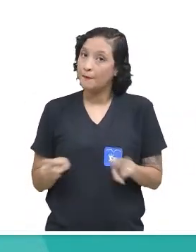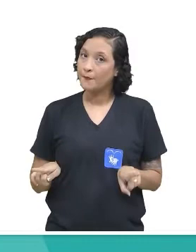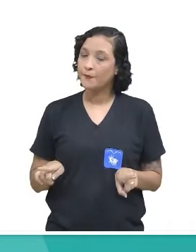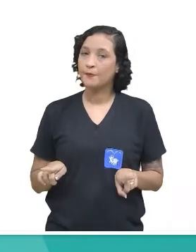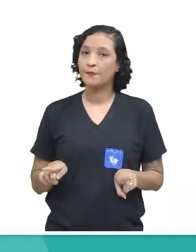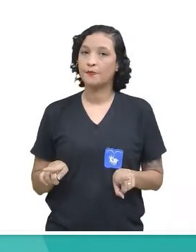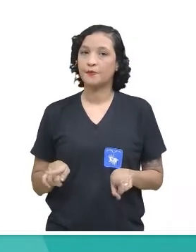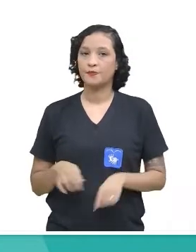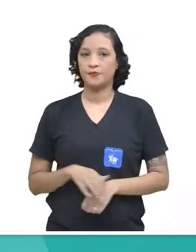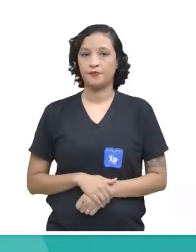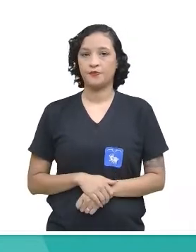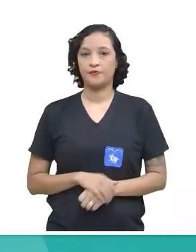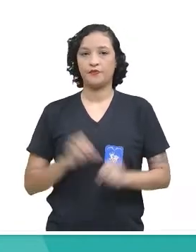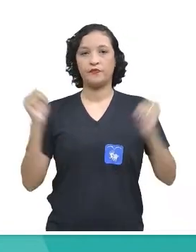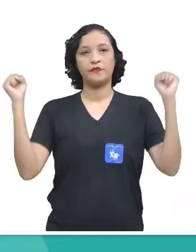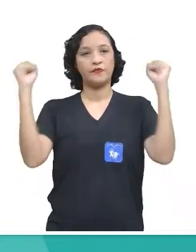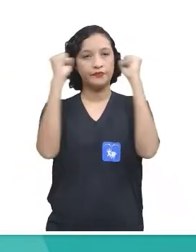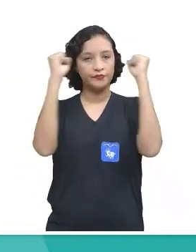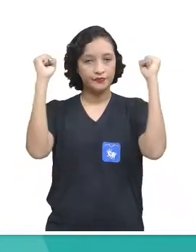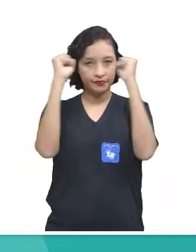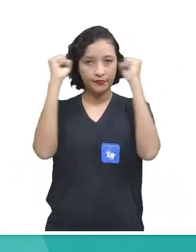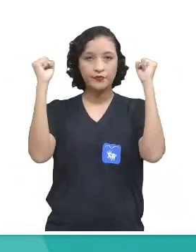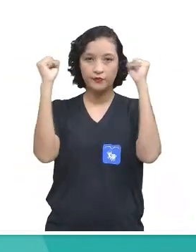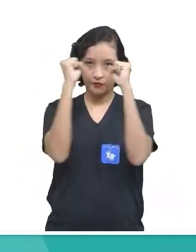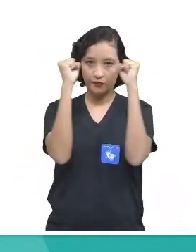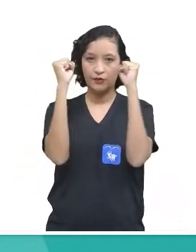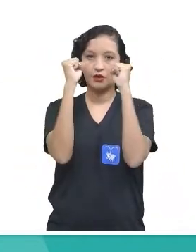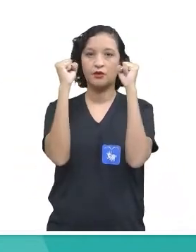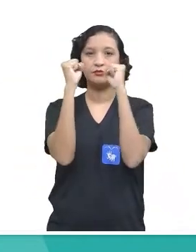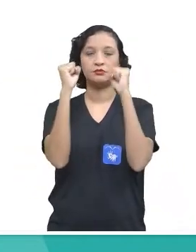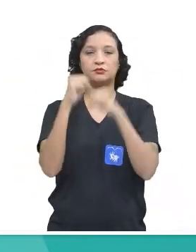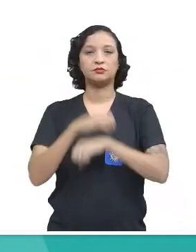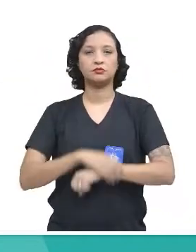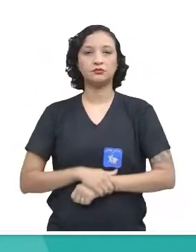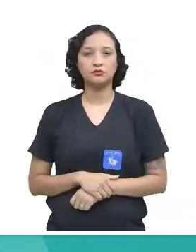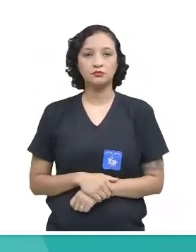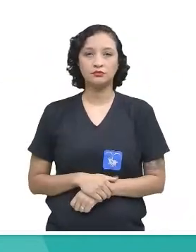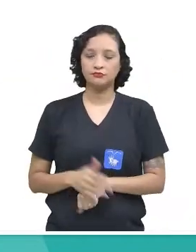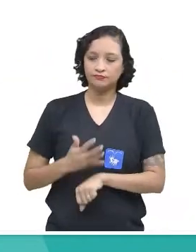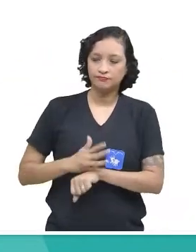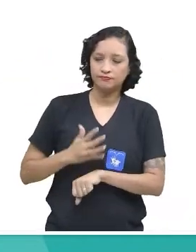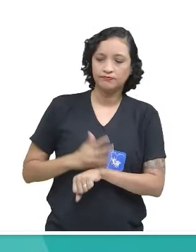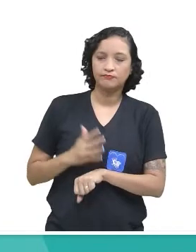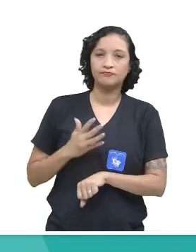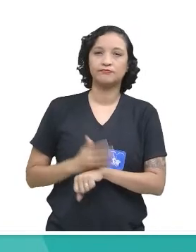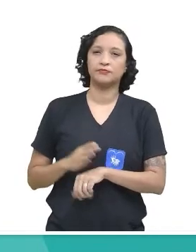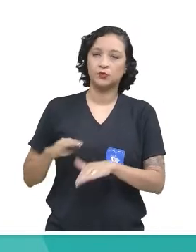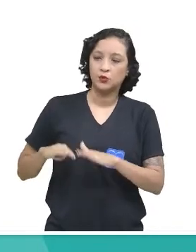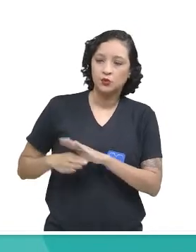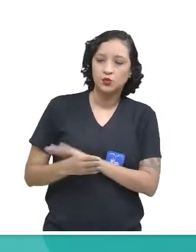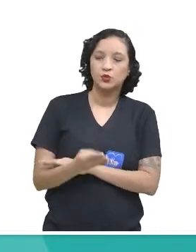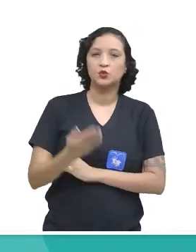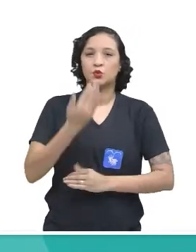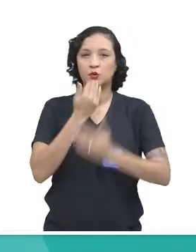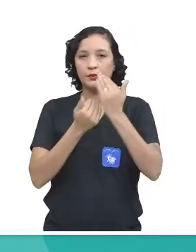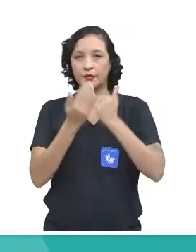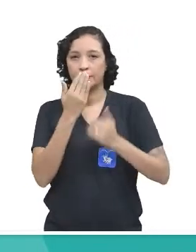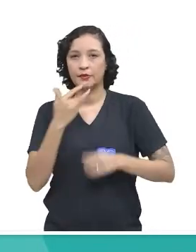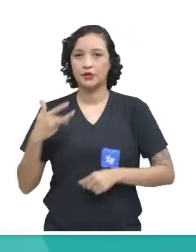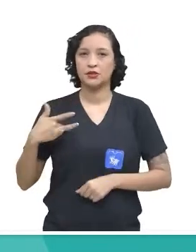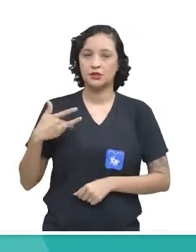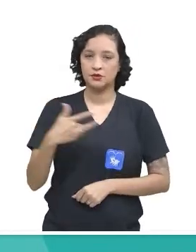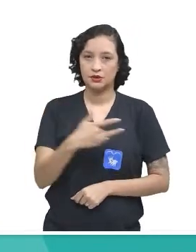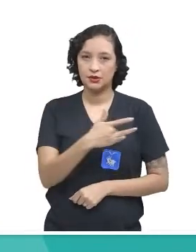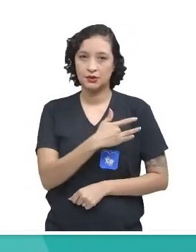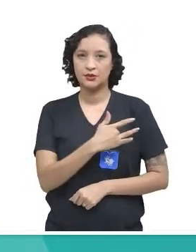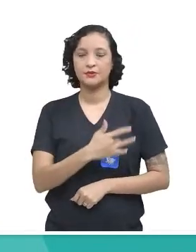a atividade física, a prática da atividade física, com a prática dos bons costumes alimentares, com a